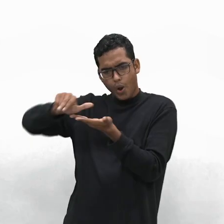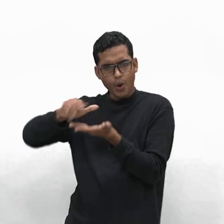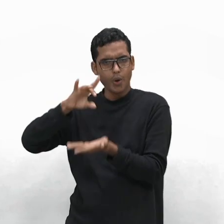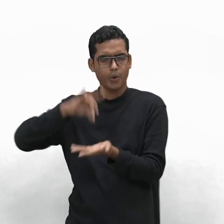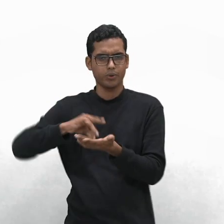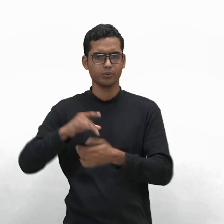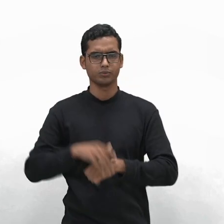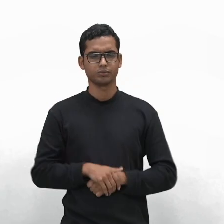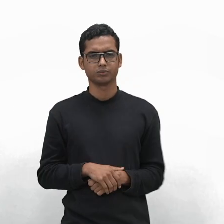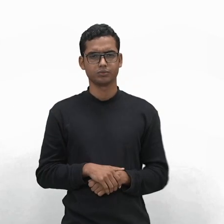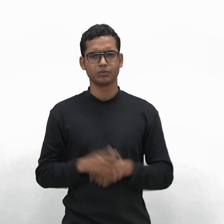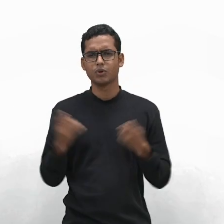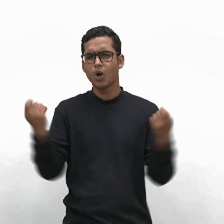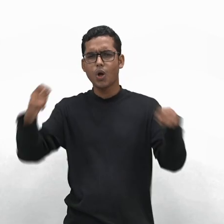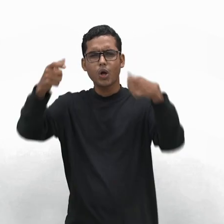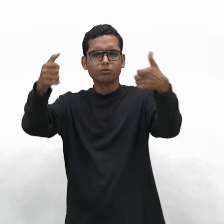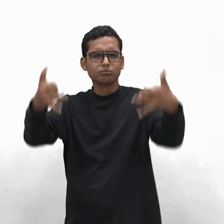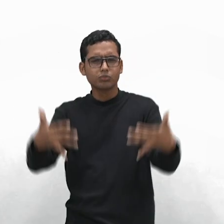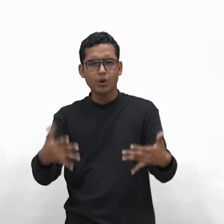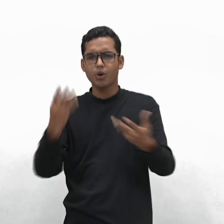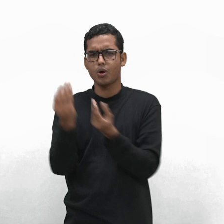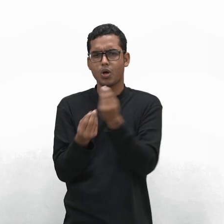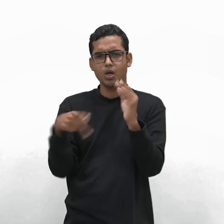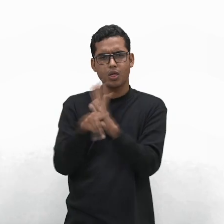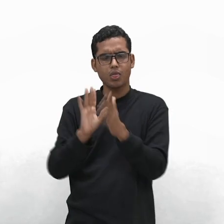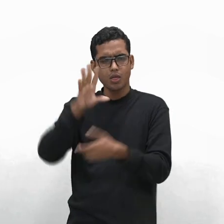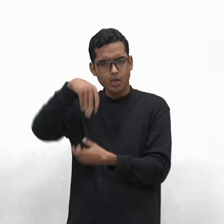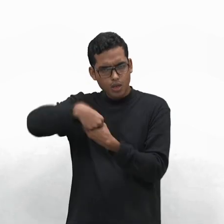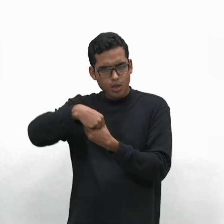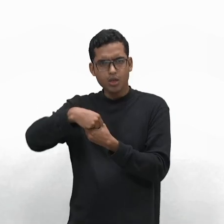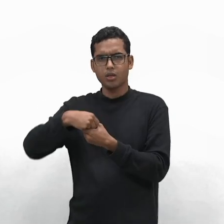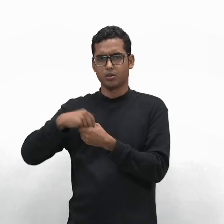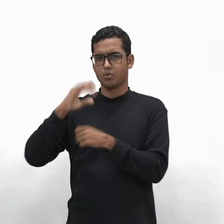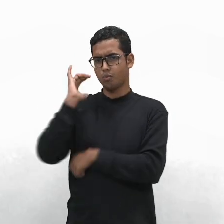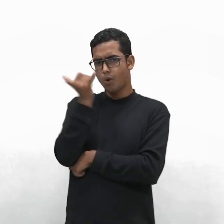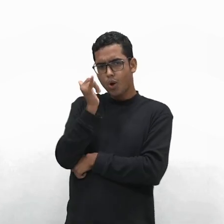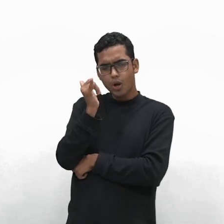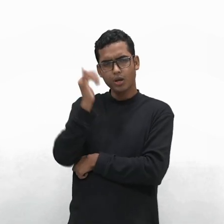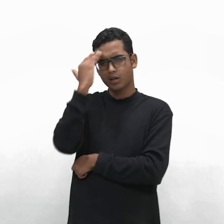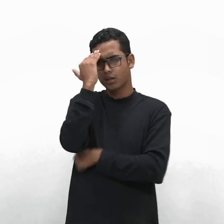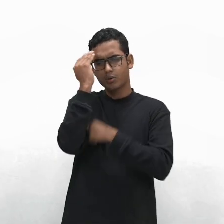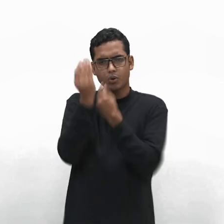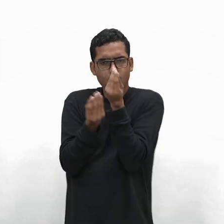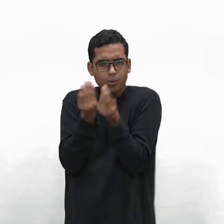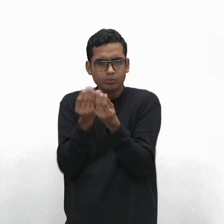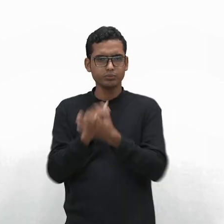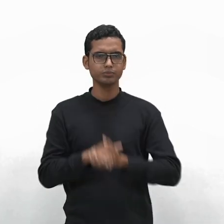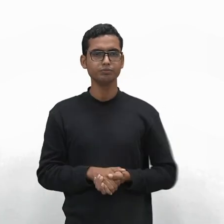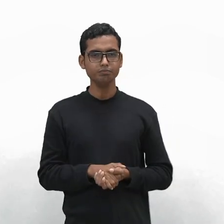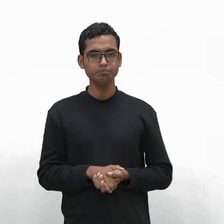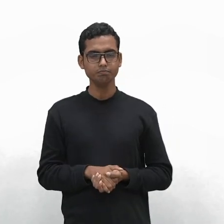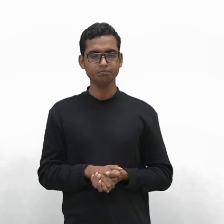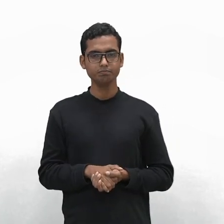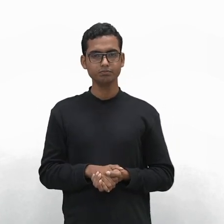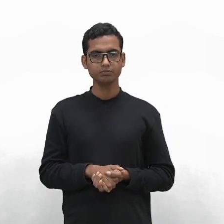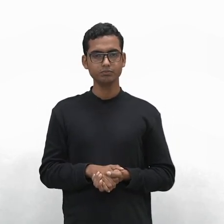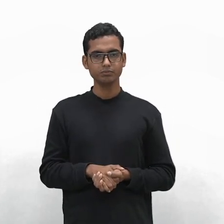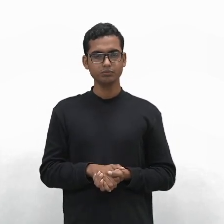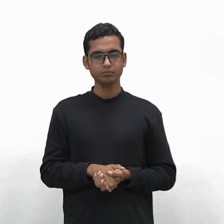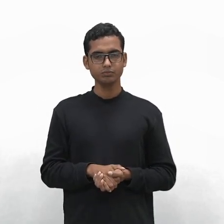que nós podemos falar sobre essa reinterpretação de narrativas? Ora, eu vou